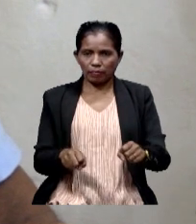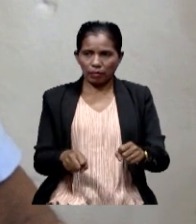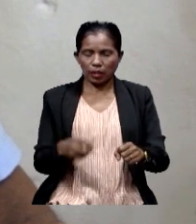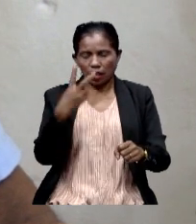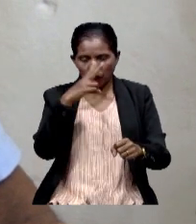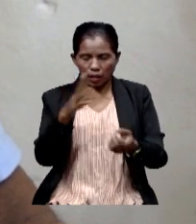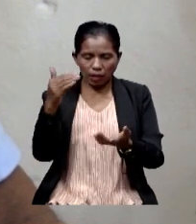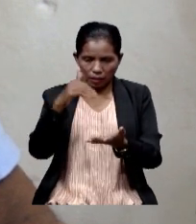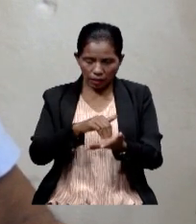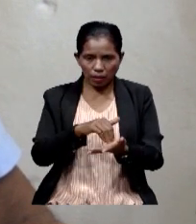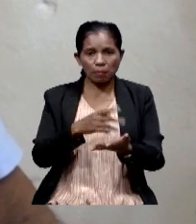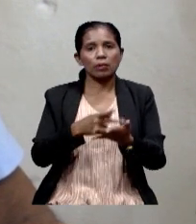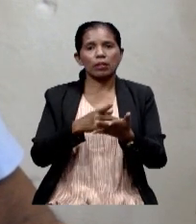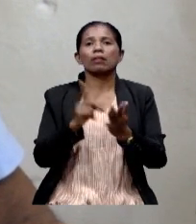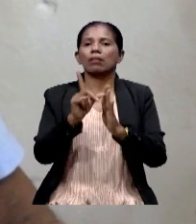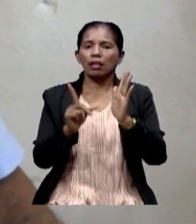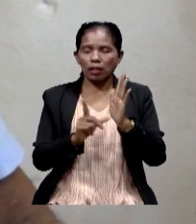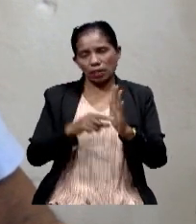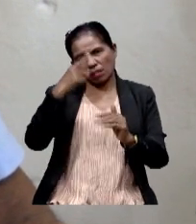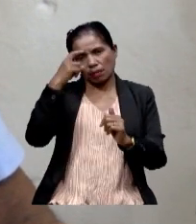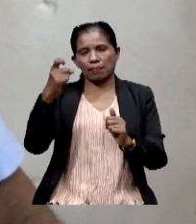anula o projeto de lei, né? Também